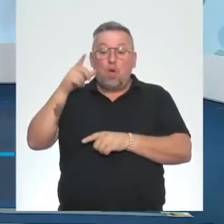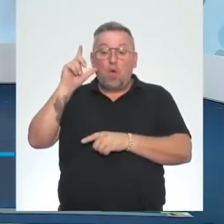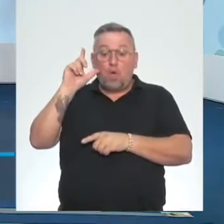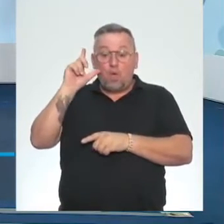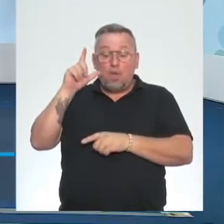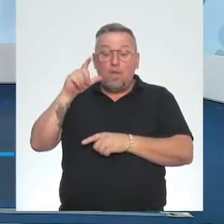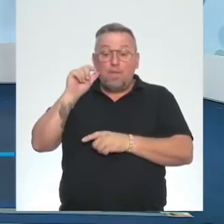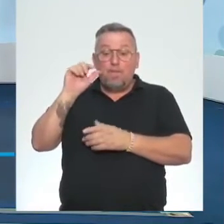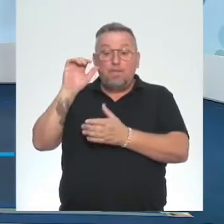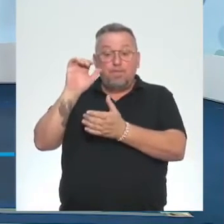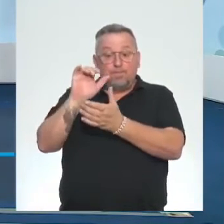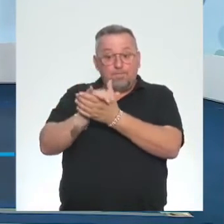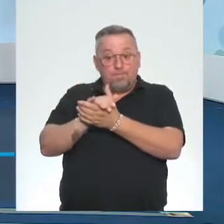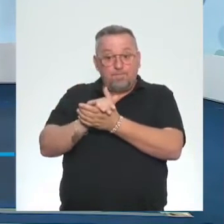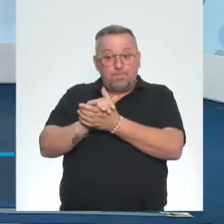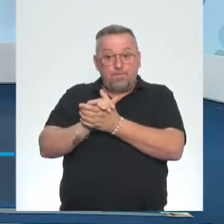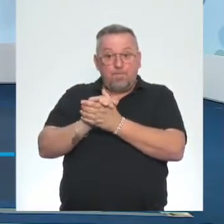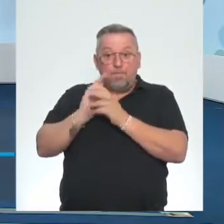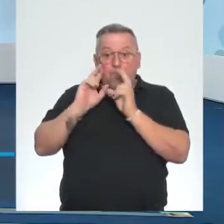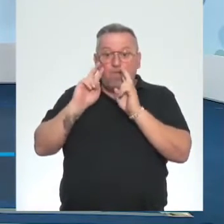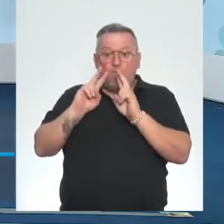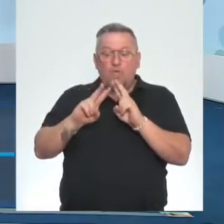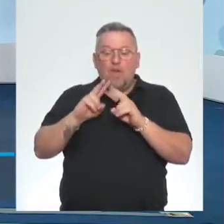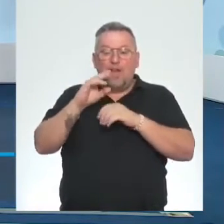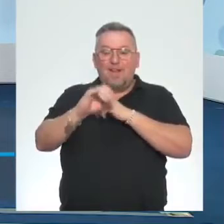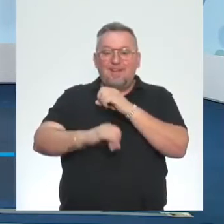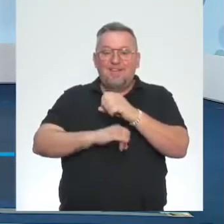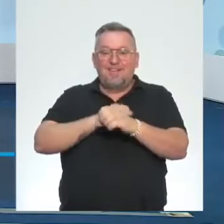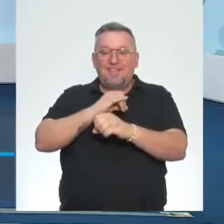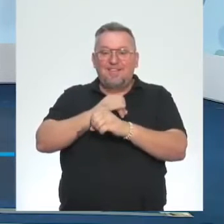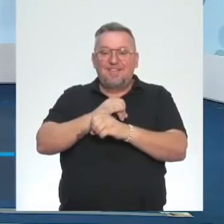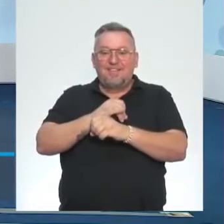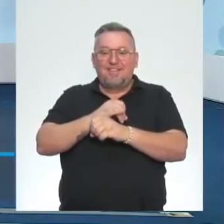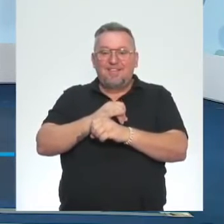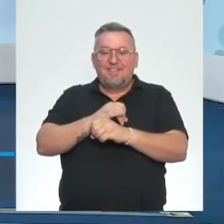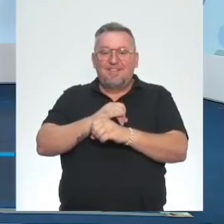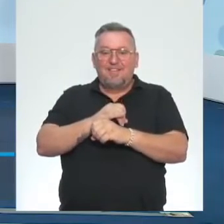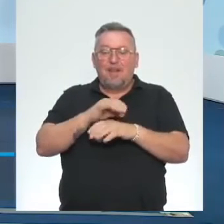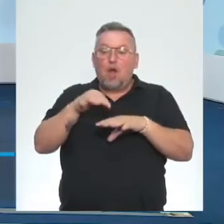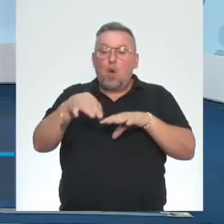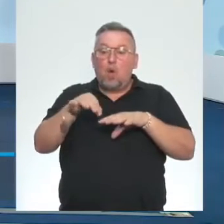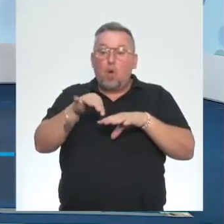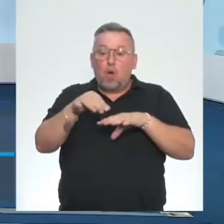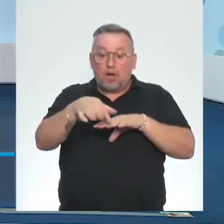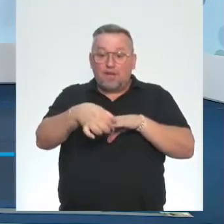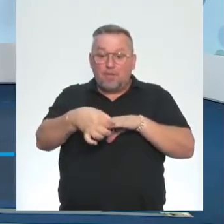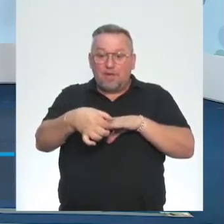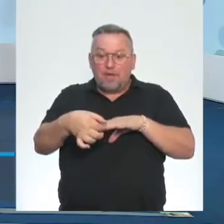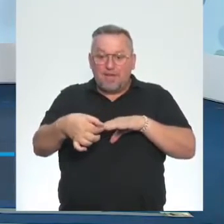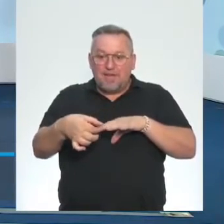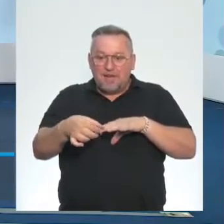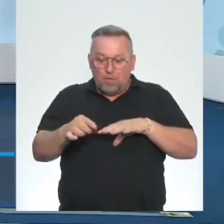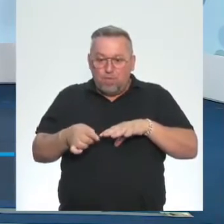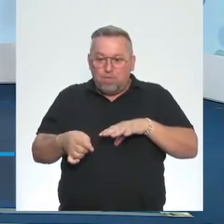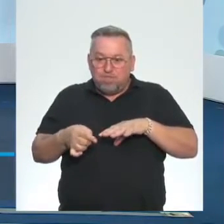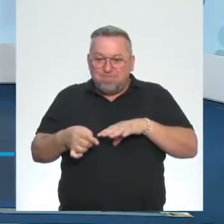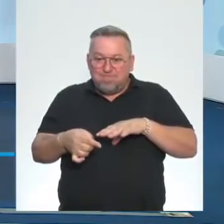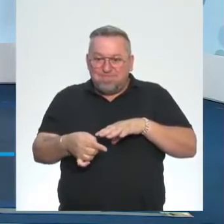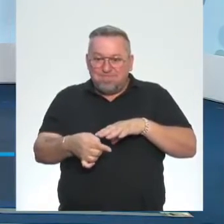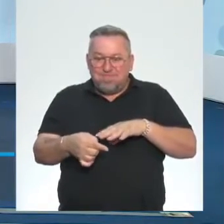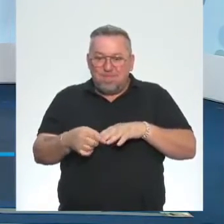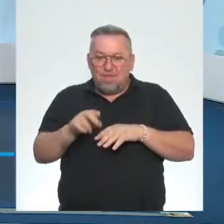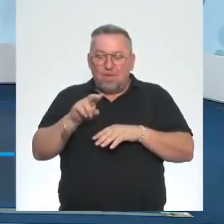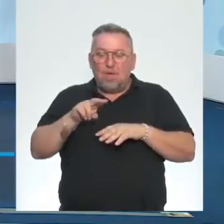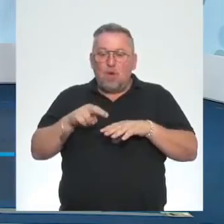noite, minha esposa estava olhando um site, né, de unhas, né? Tá muito na moda essa... Eu não sei como